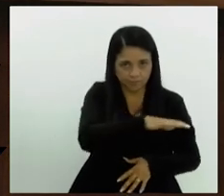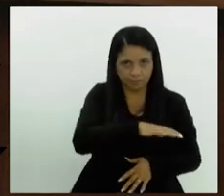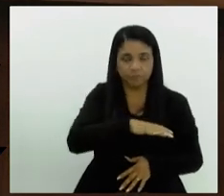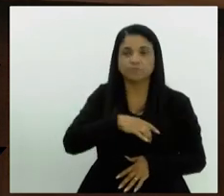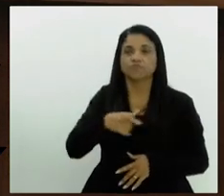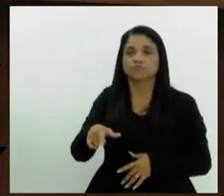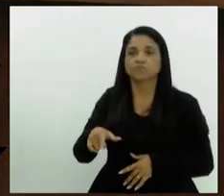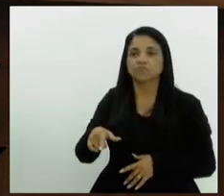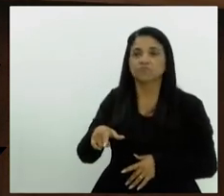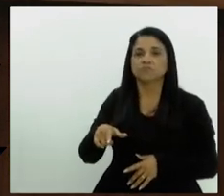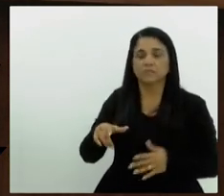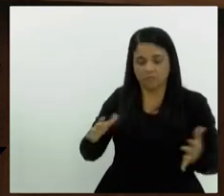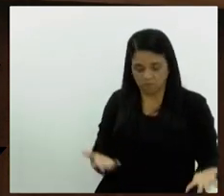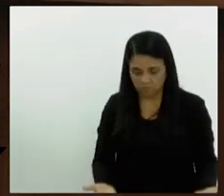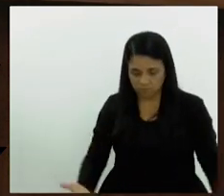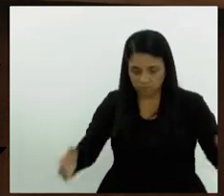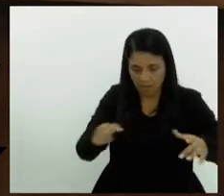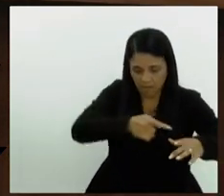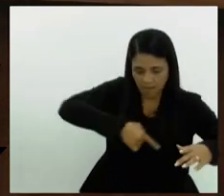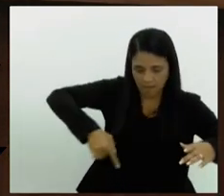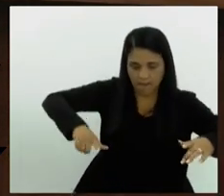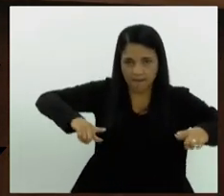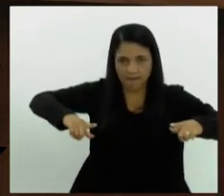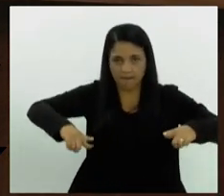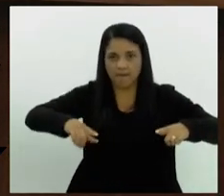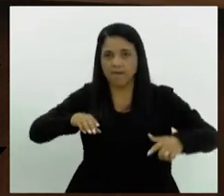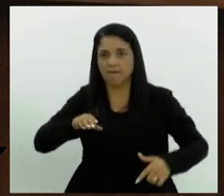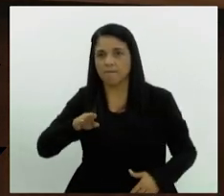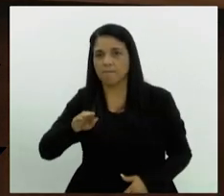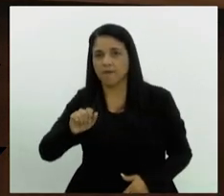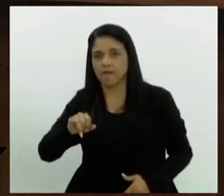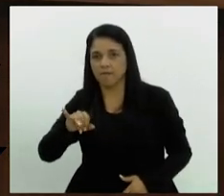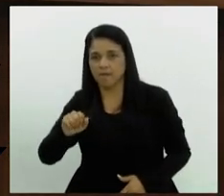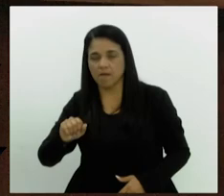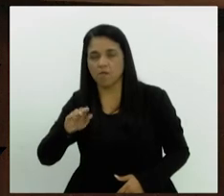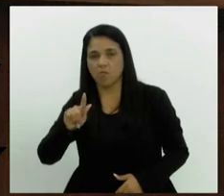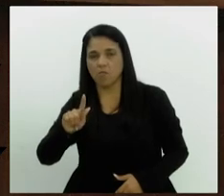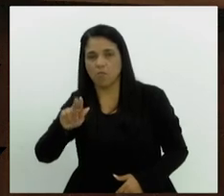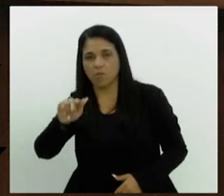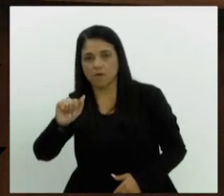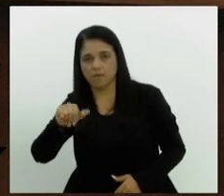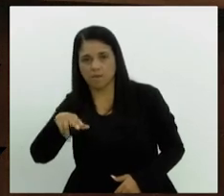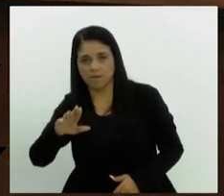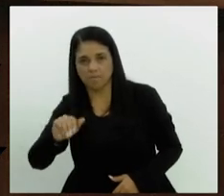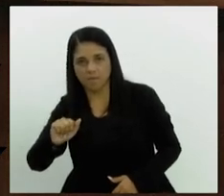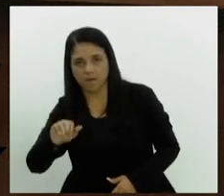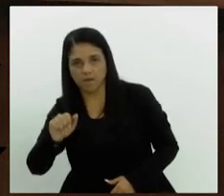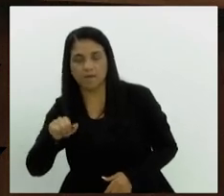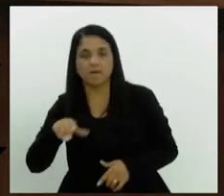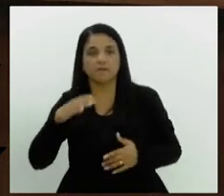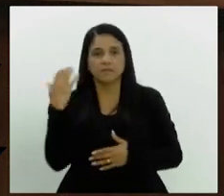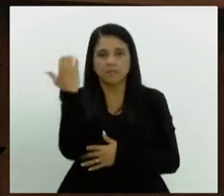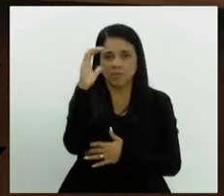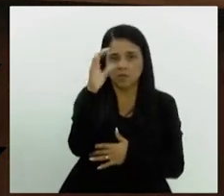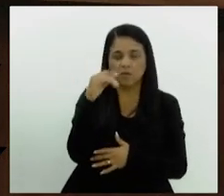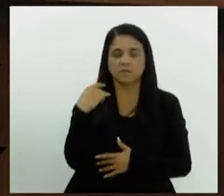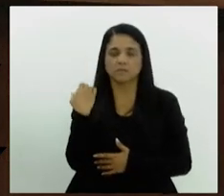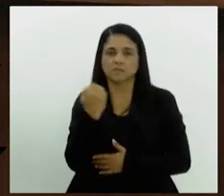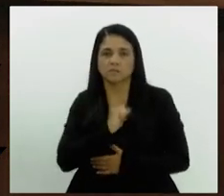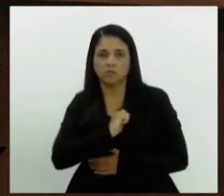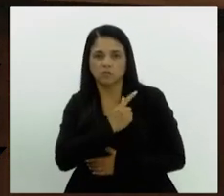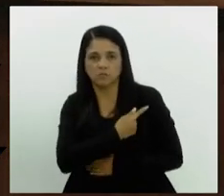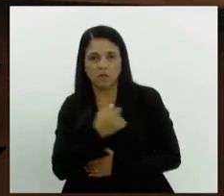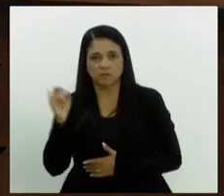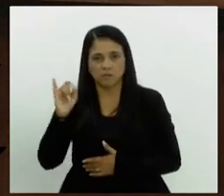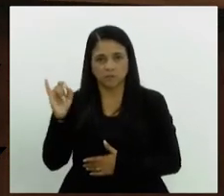aquele fundo da Baía de Guanabara, mais precisamente as cidades de Niterói, São Gonçalo, Guapimirim, Magé,